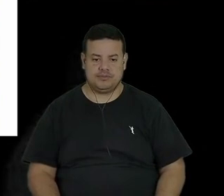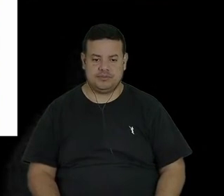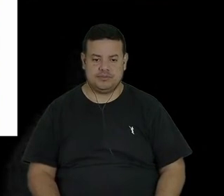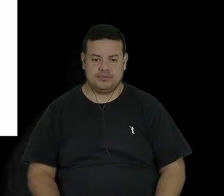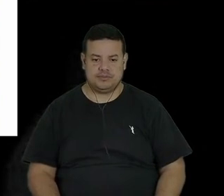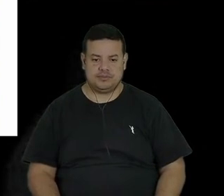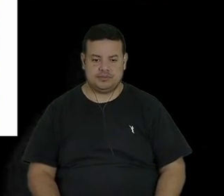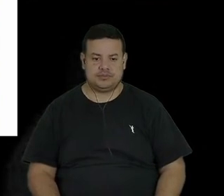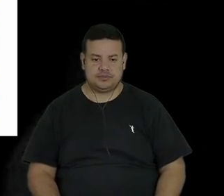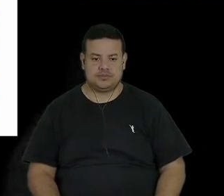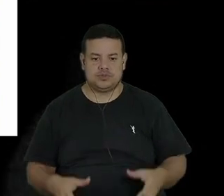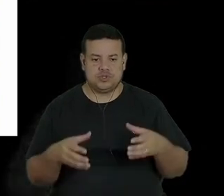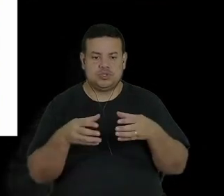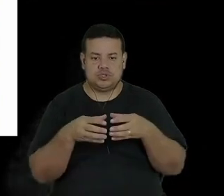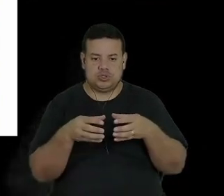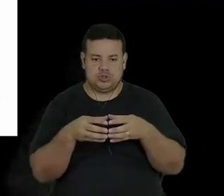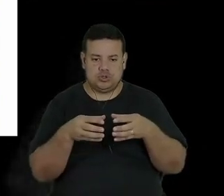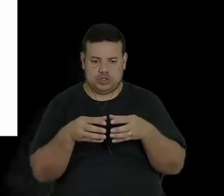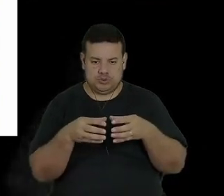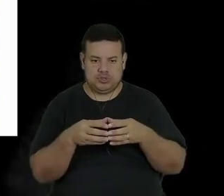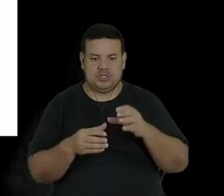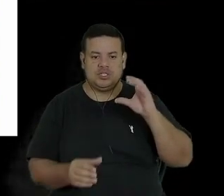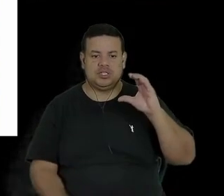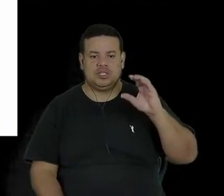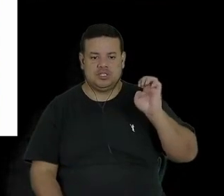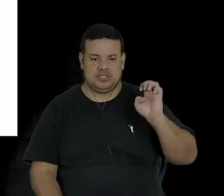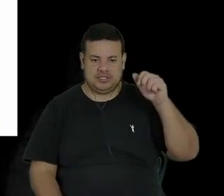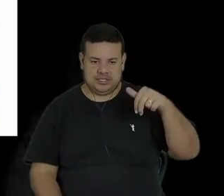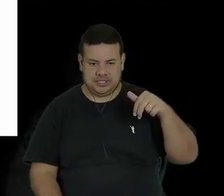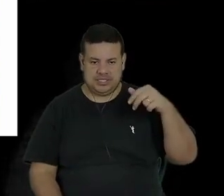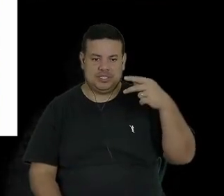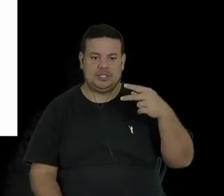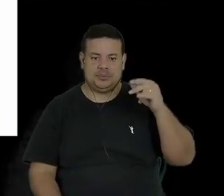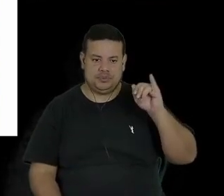Esse é o time do CEMPIB. O FRJ,